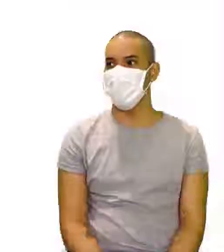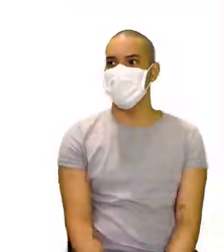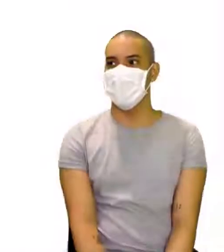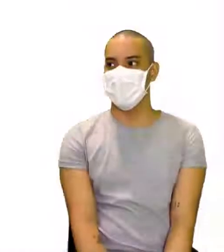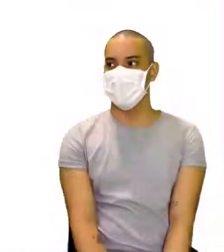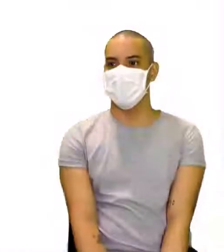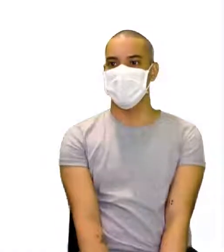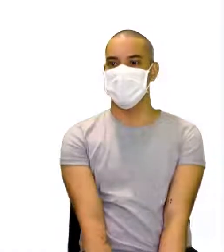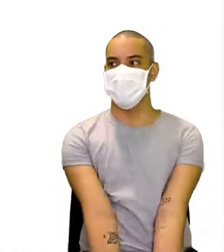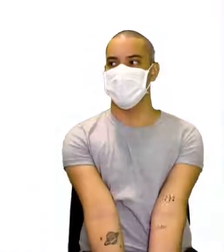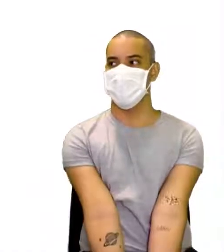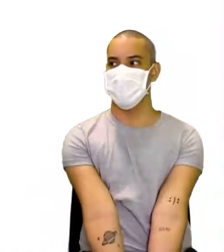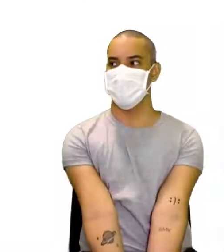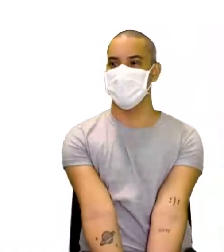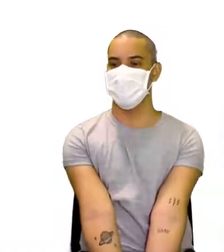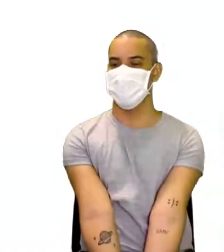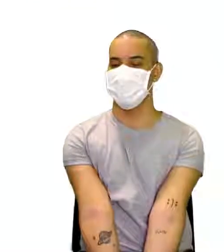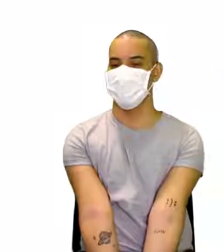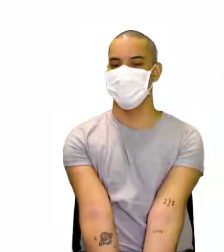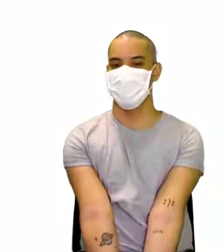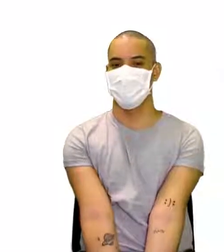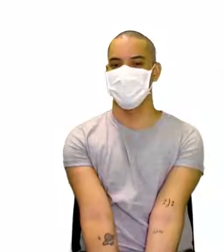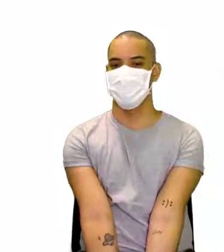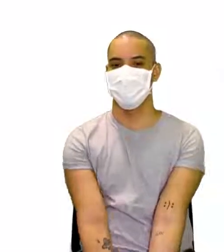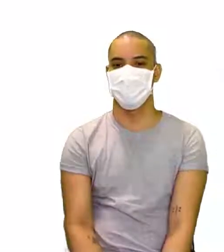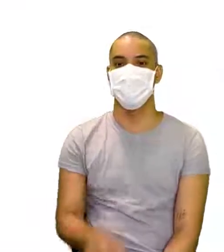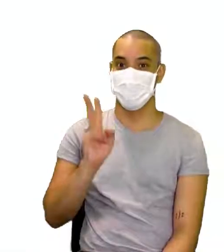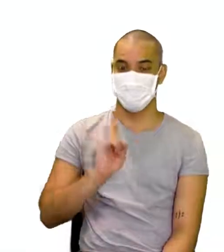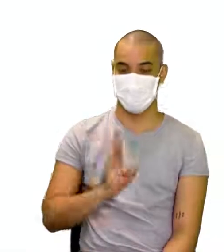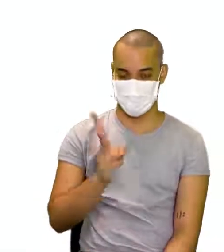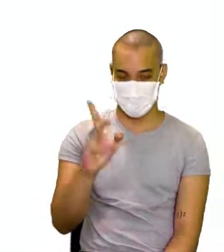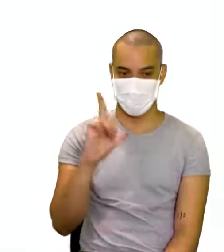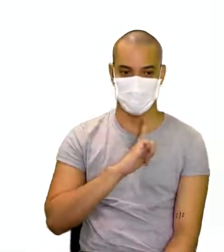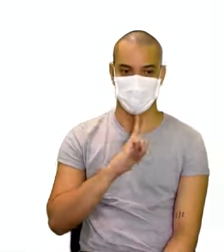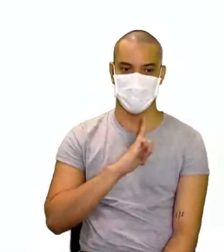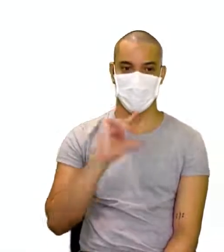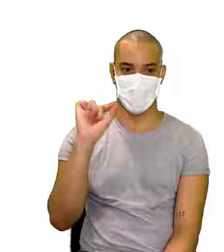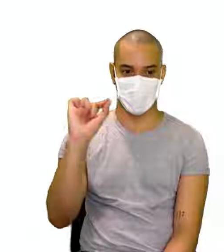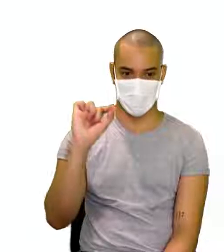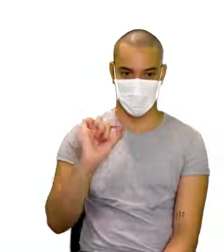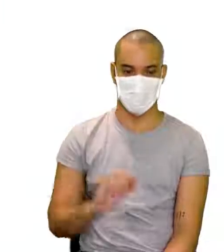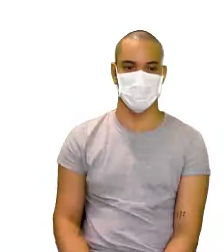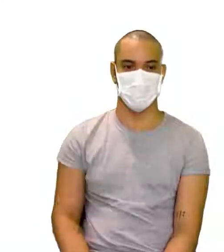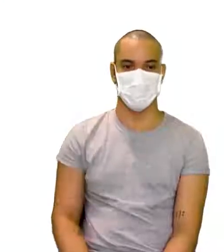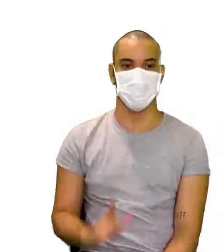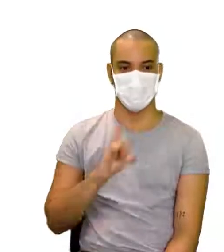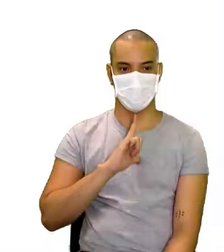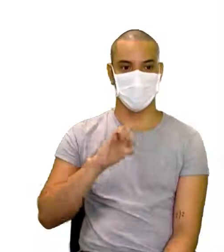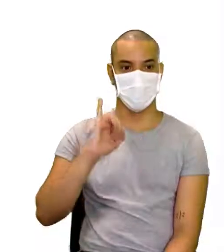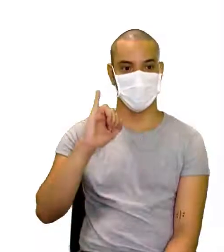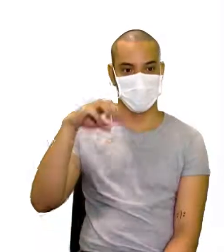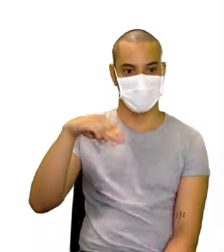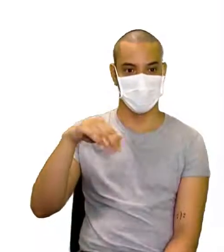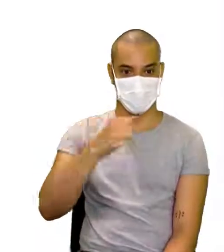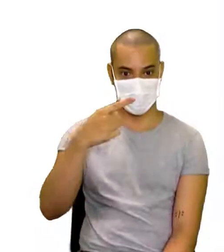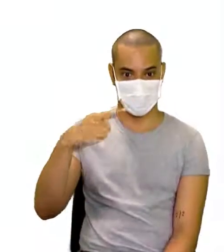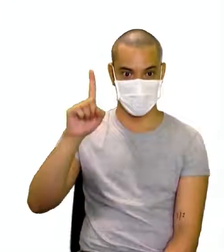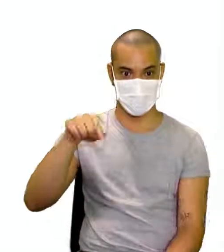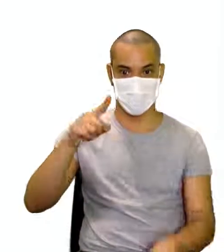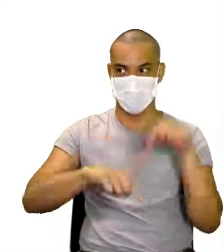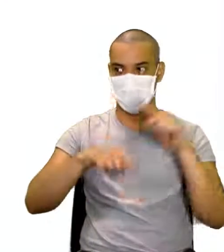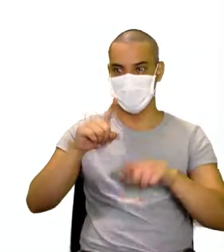só. Continuando ali, nós temos aqui, ó, que o ímã é um corpo